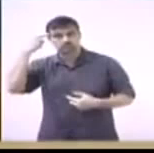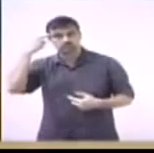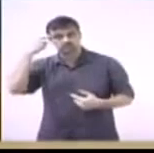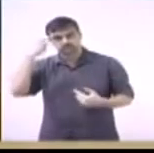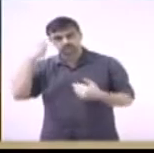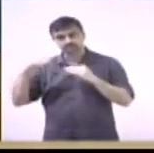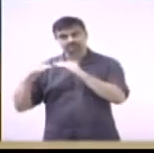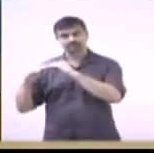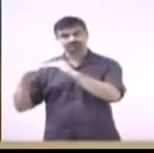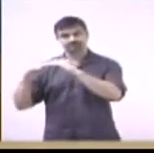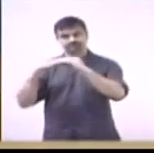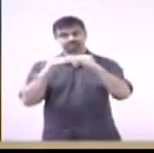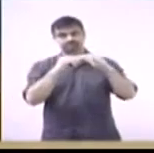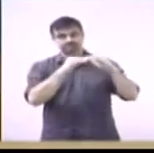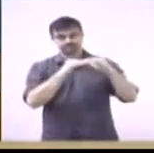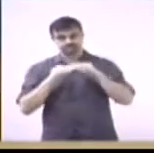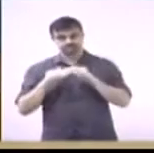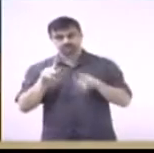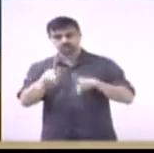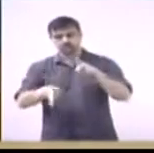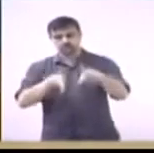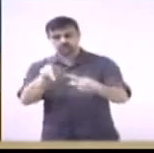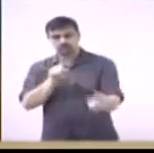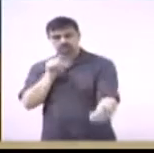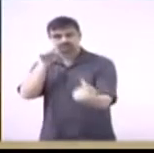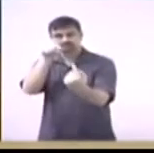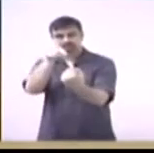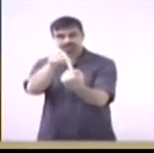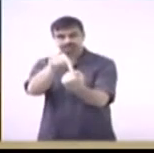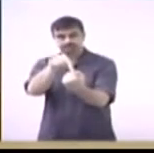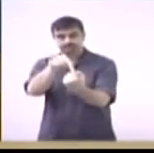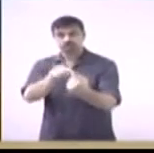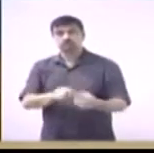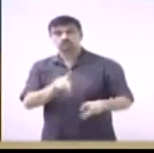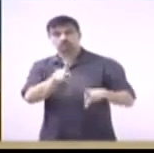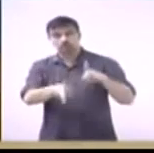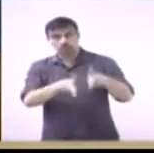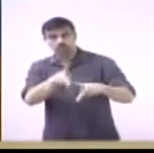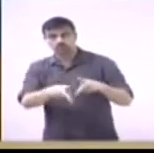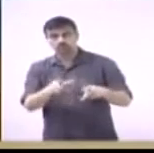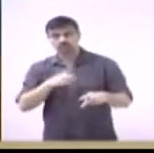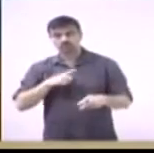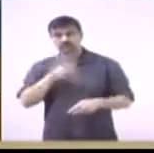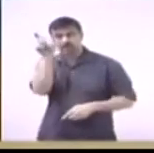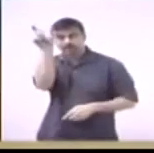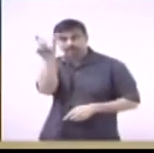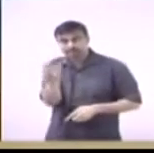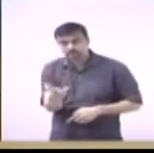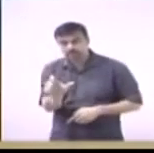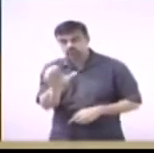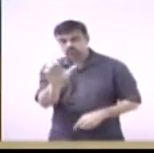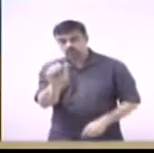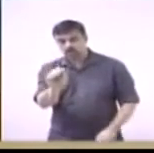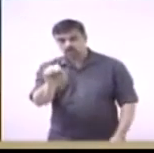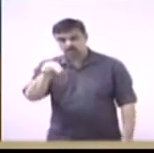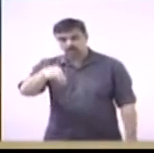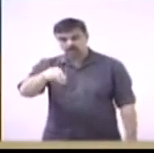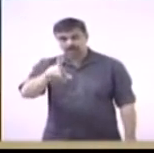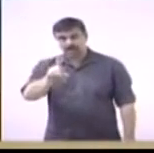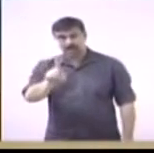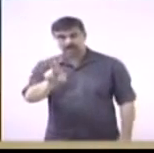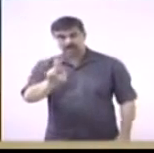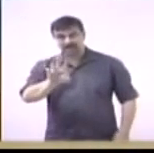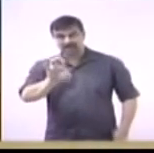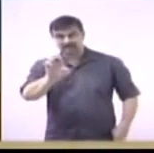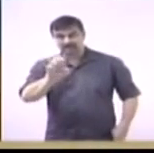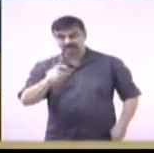da mesma forma que a população pensava. E a população, através do André, nos ajudou a encontrar o